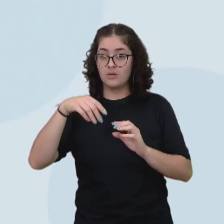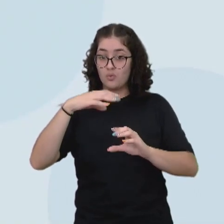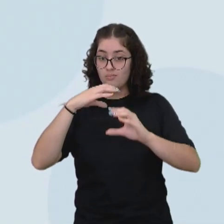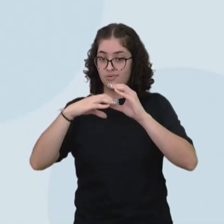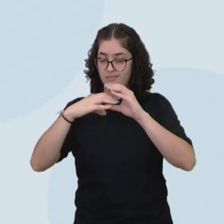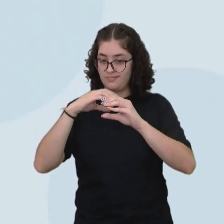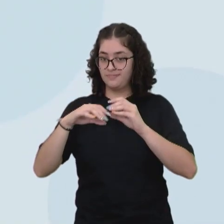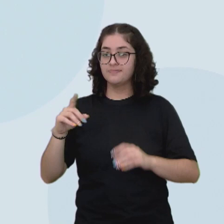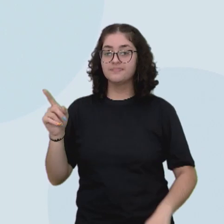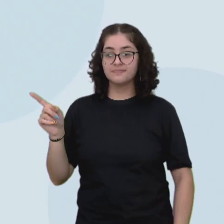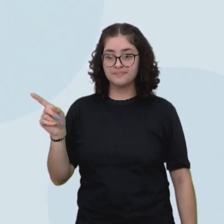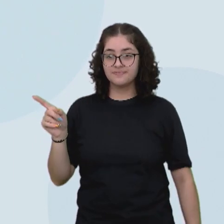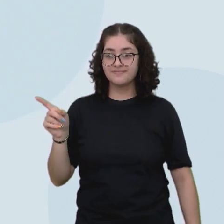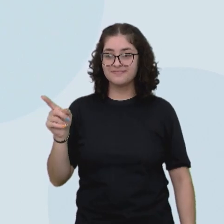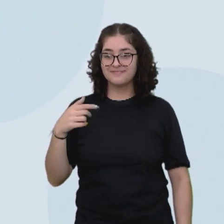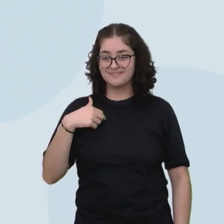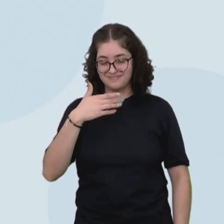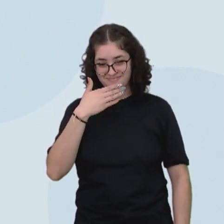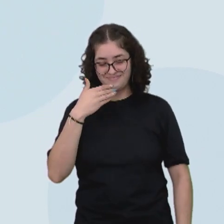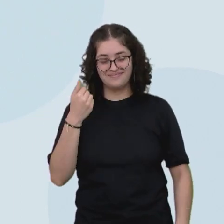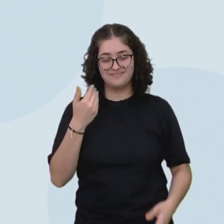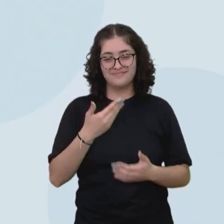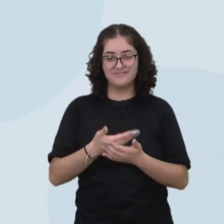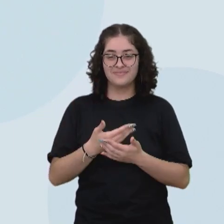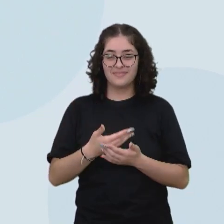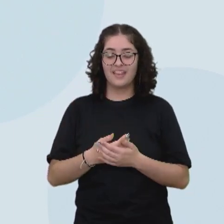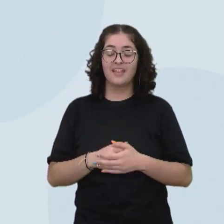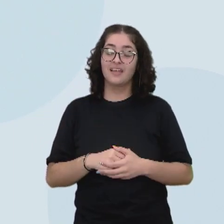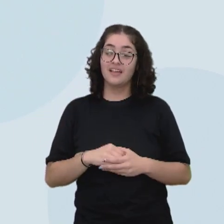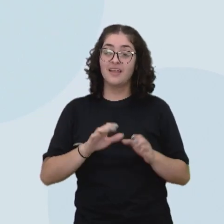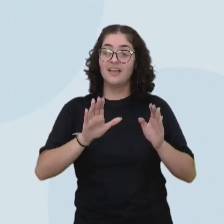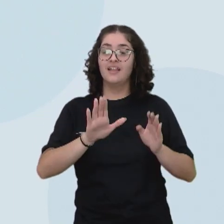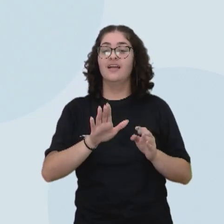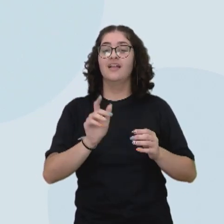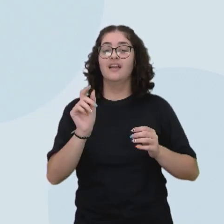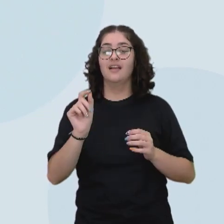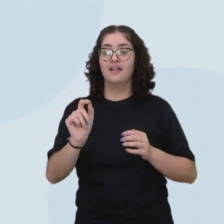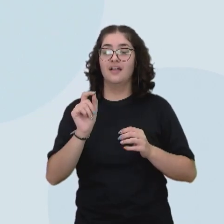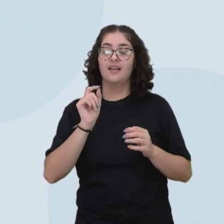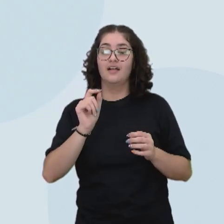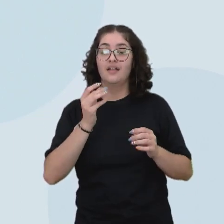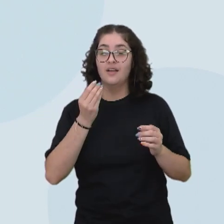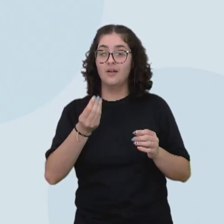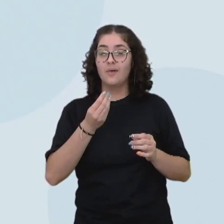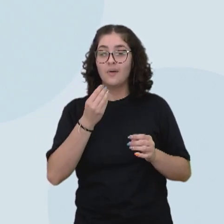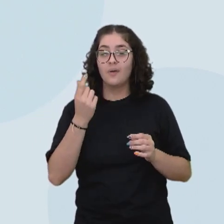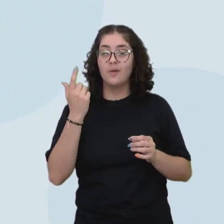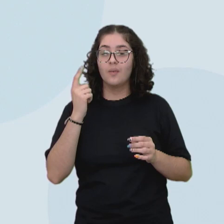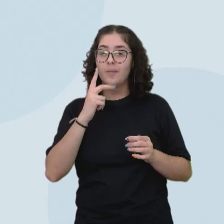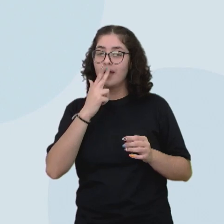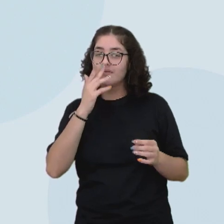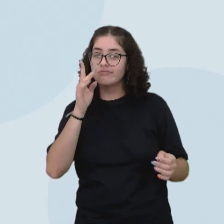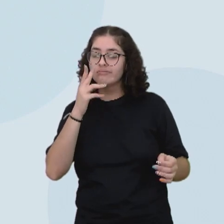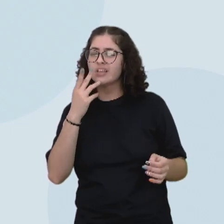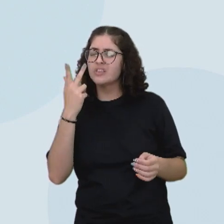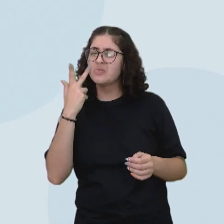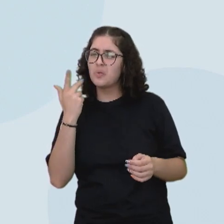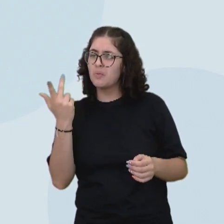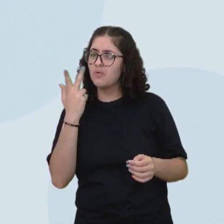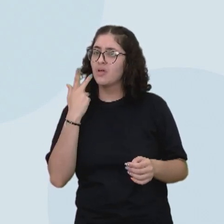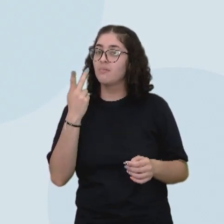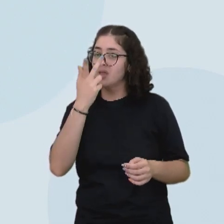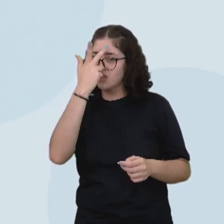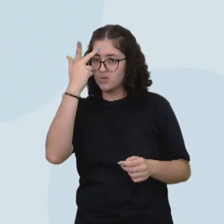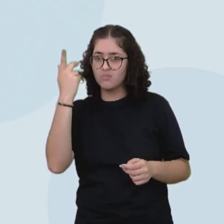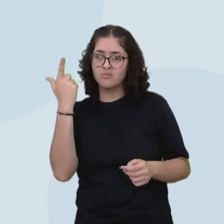communicazione, eu estou melhorando as aulas de latim. E aí, basicamente, ela quer dizer tornar comum, então, de ser de acesso a